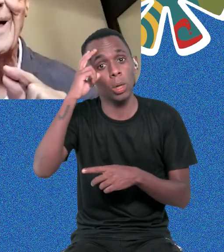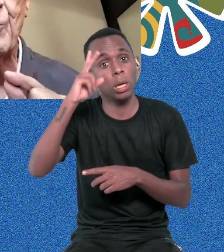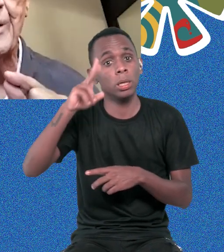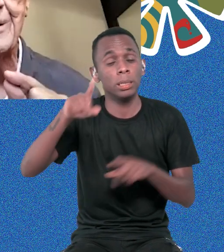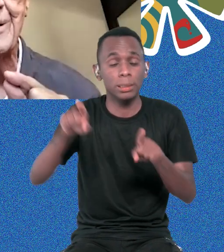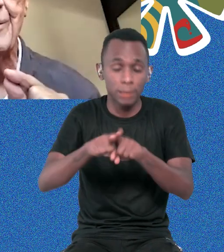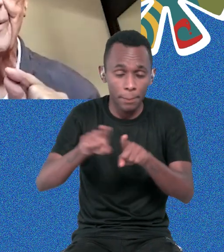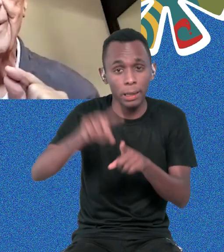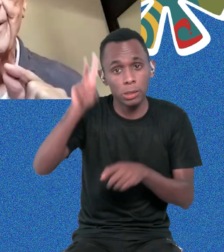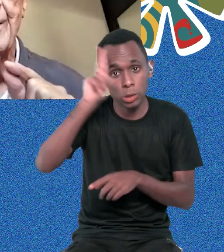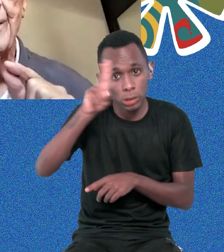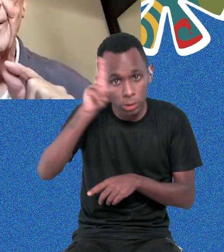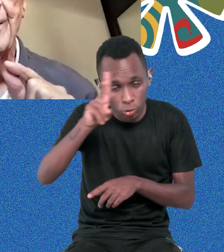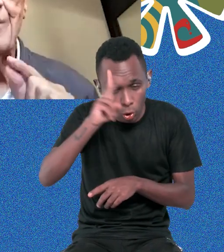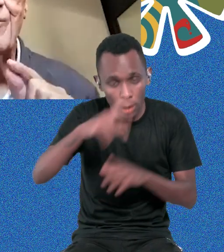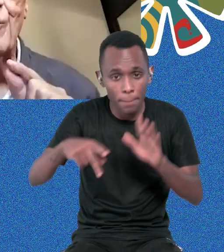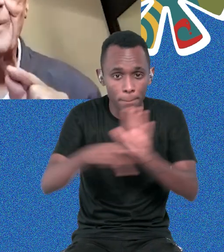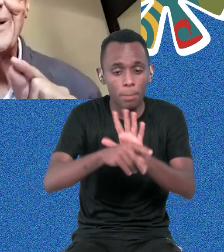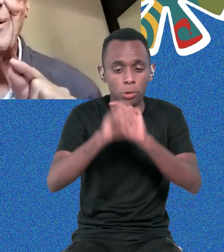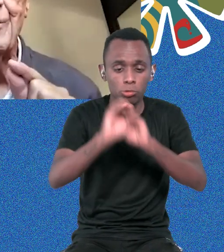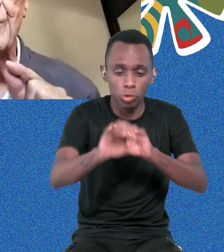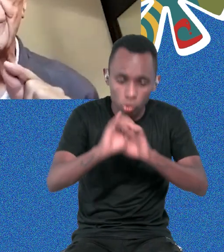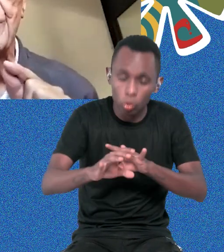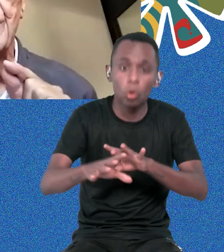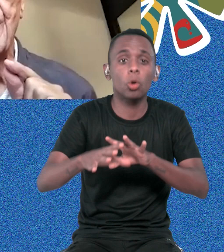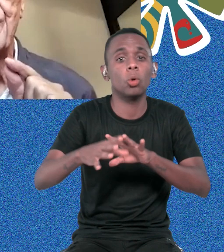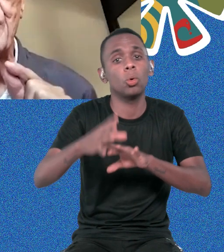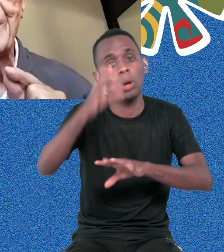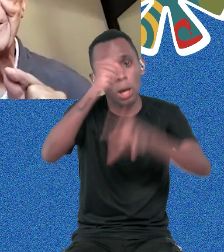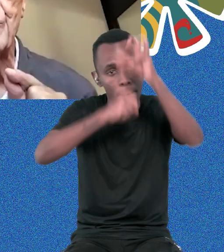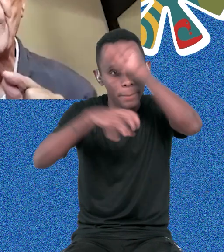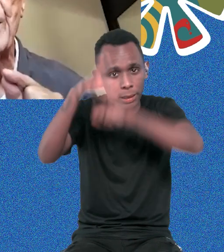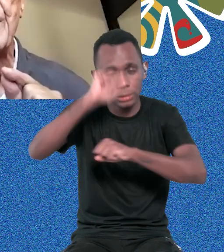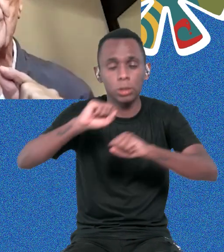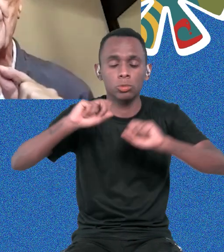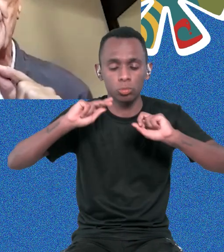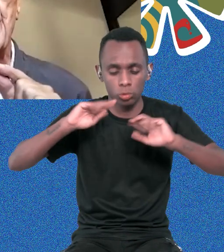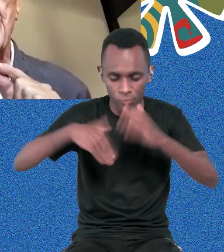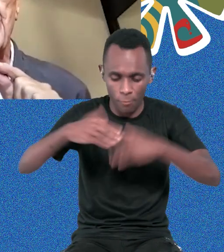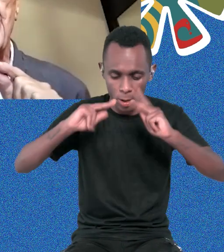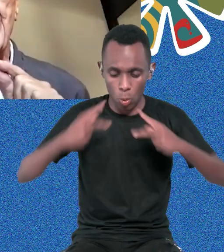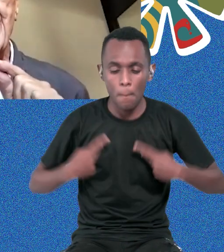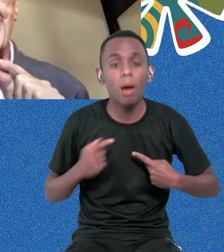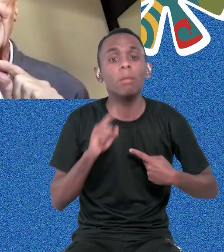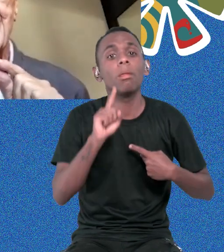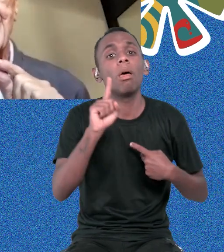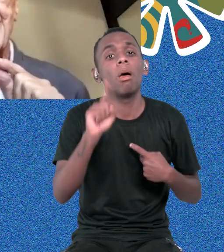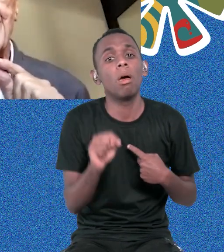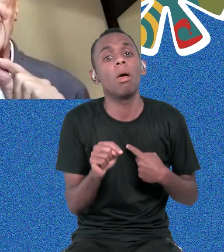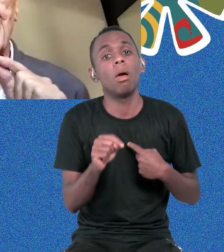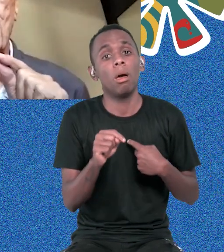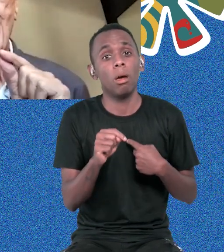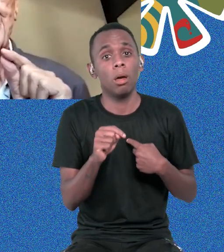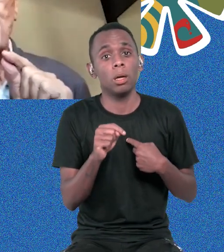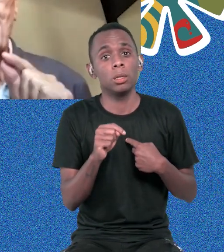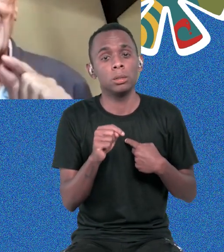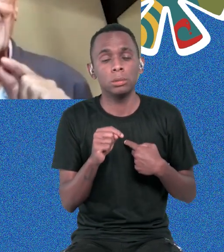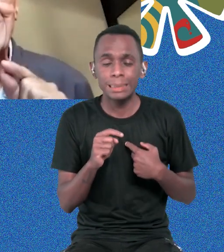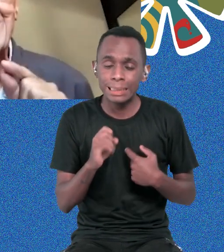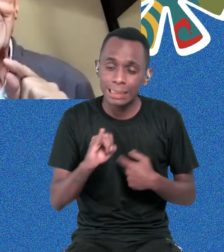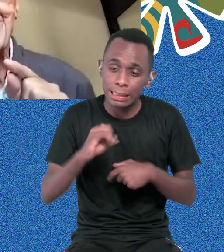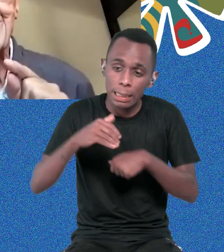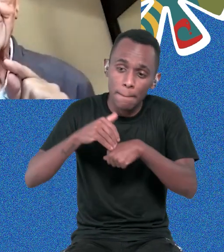história da educação, na história da formação, afirmação humana, é que